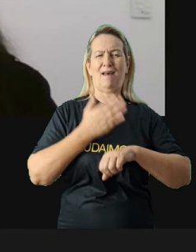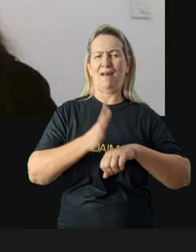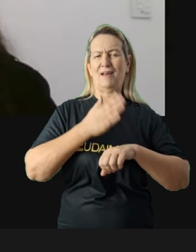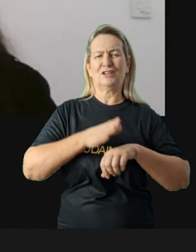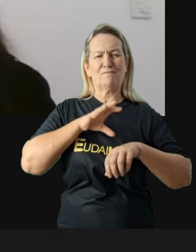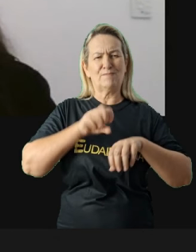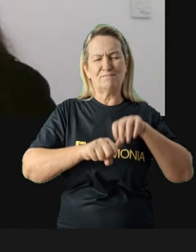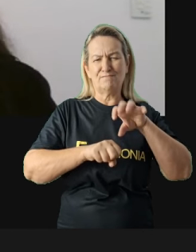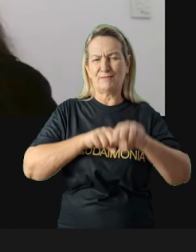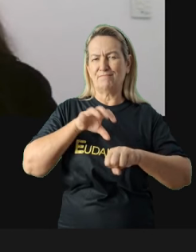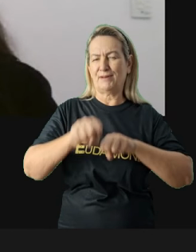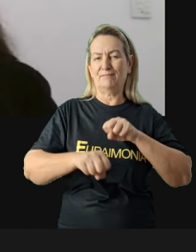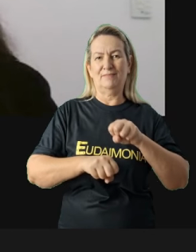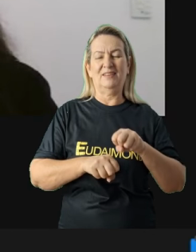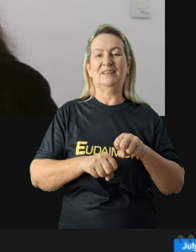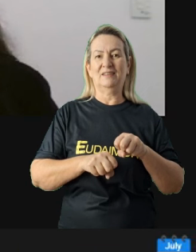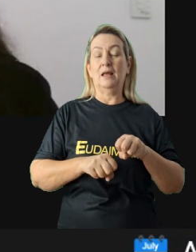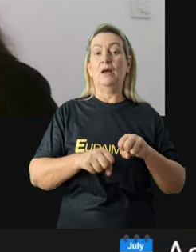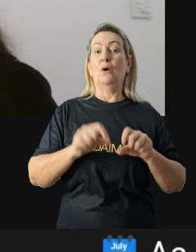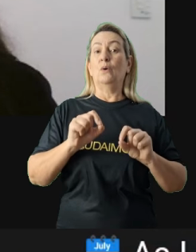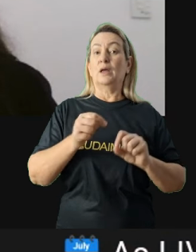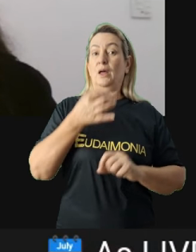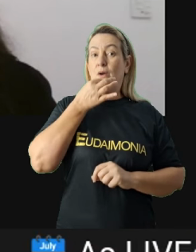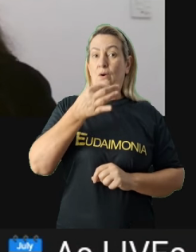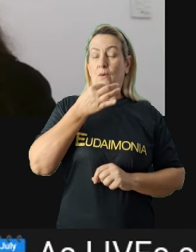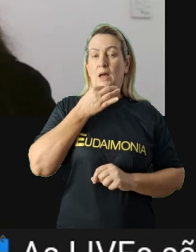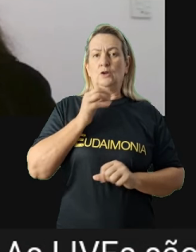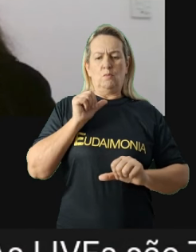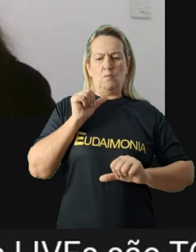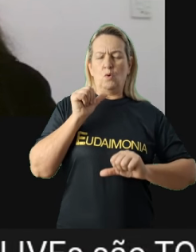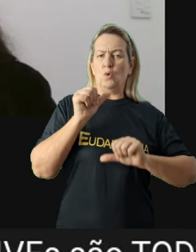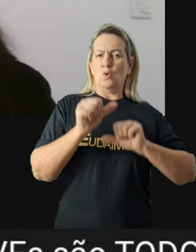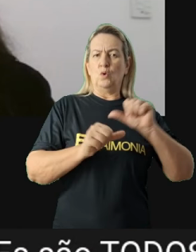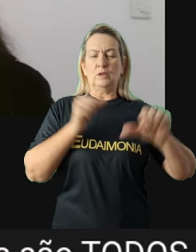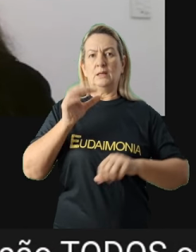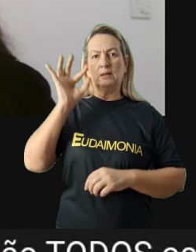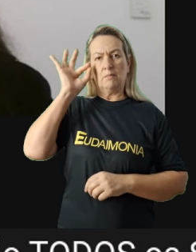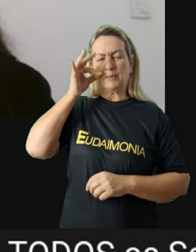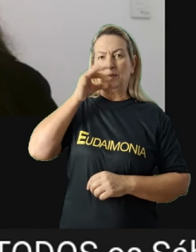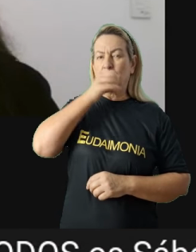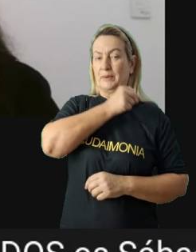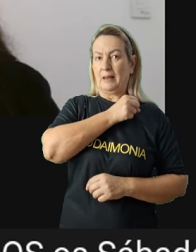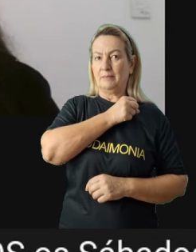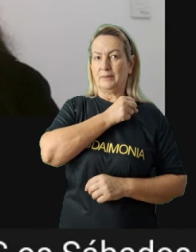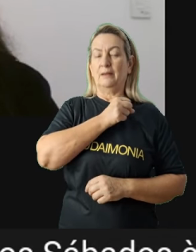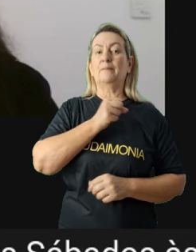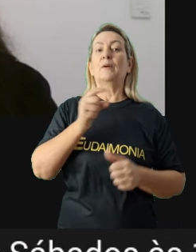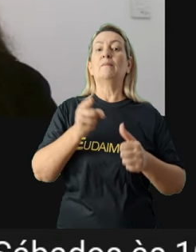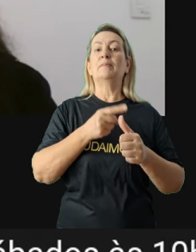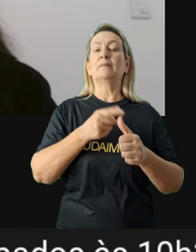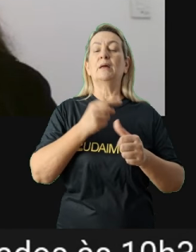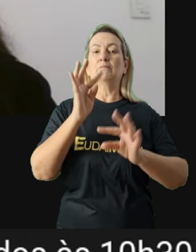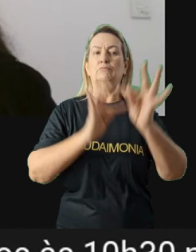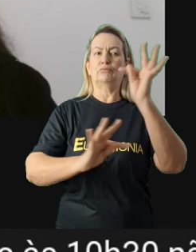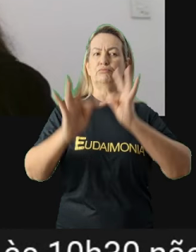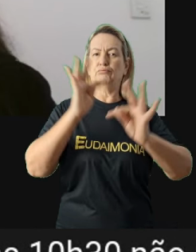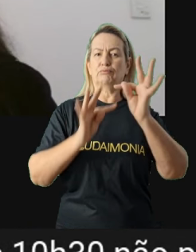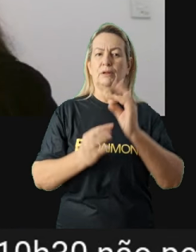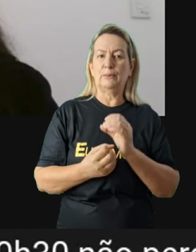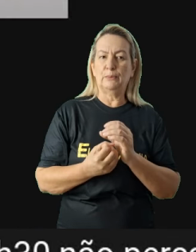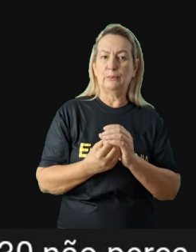mão na massa, né? Mas o que eu vejo é que essas mudanças bruscas que a tecnologia traz, o comportamento é sempre